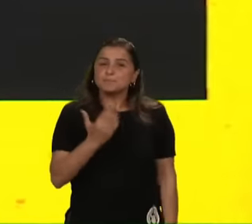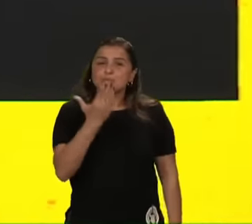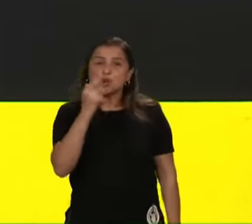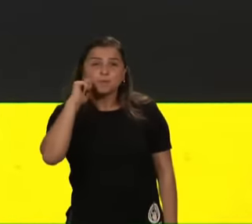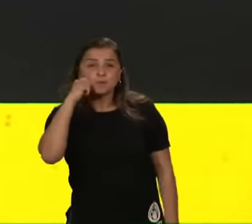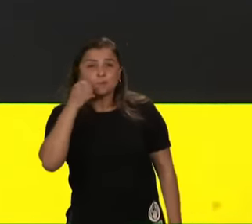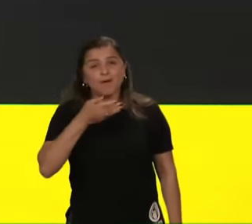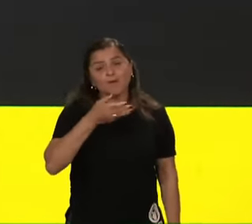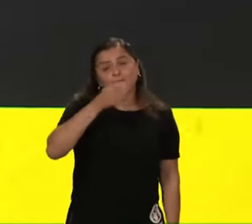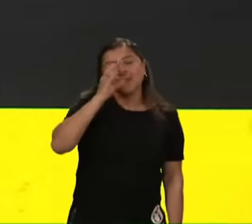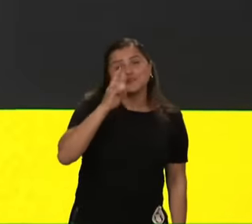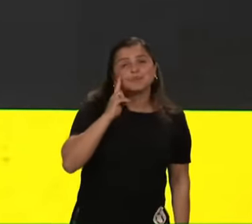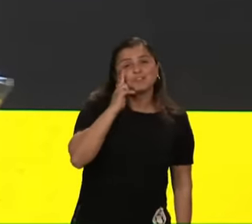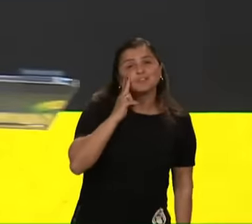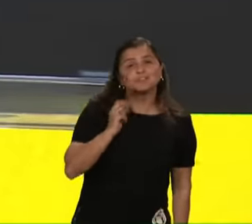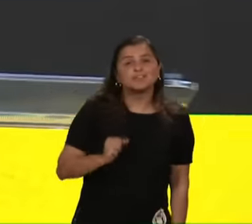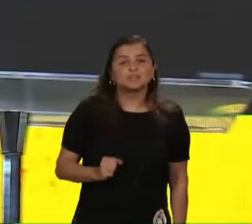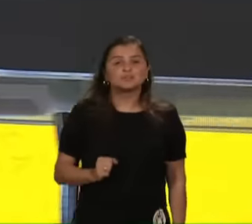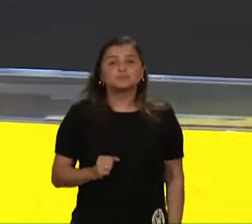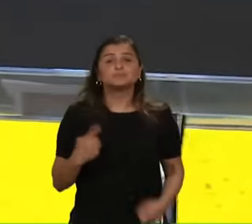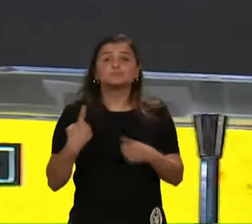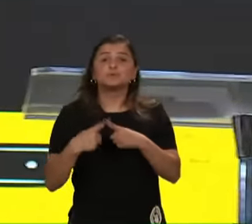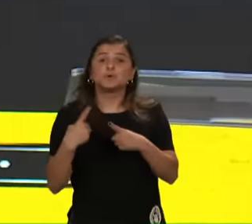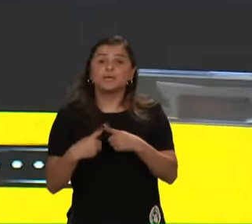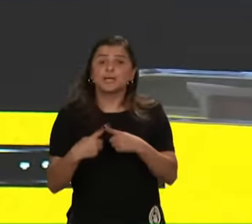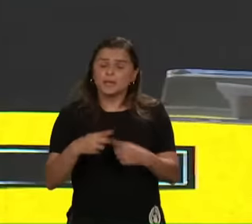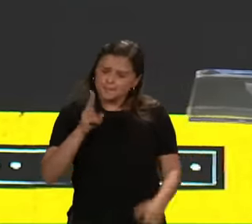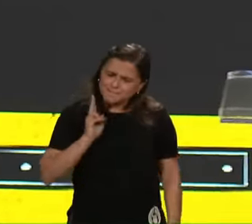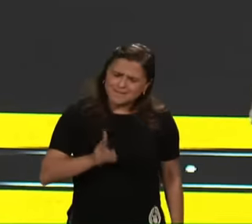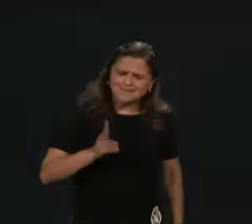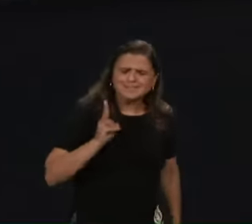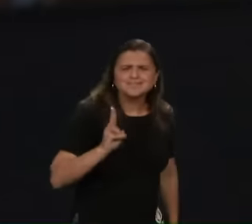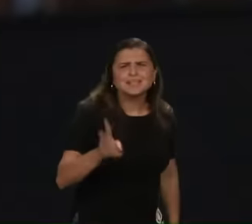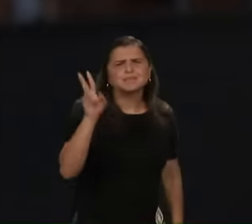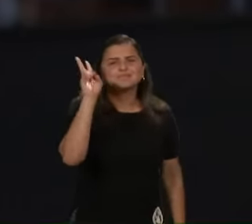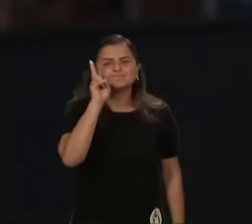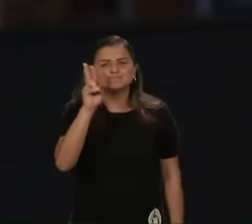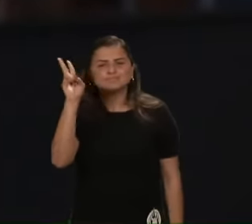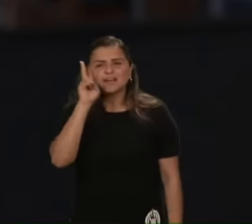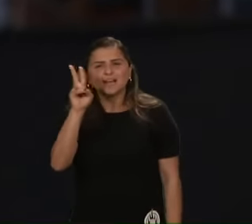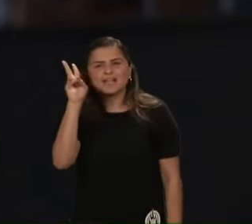que fazemos isso? Para nós sempre lembrarmos.